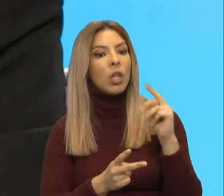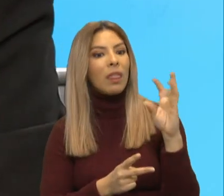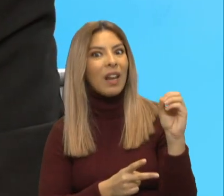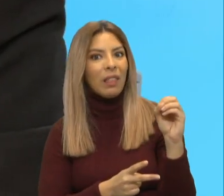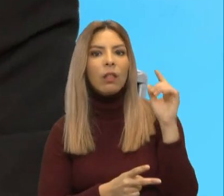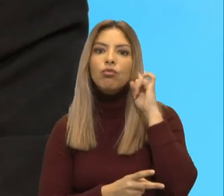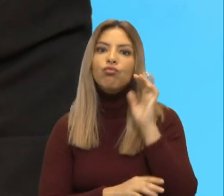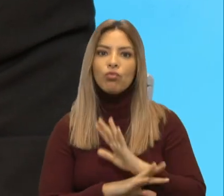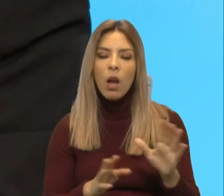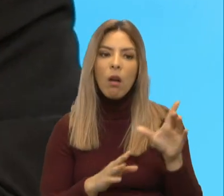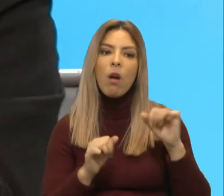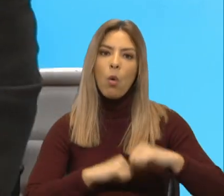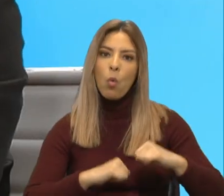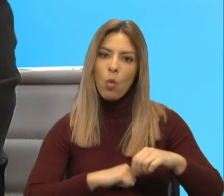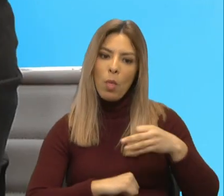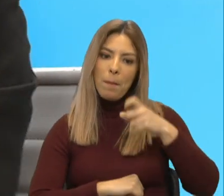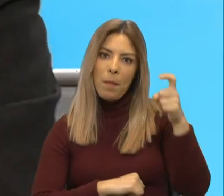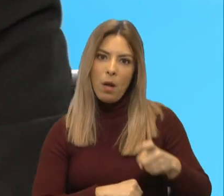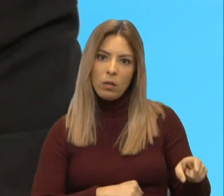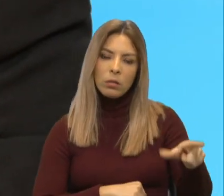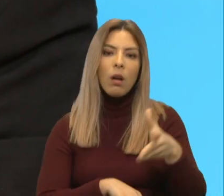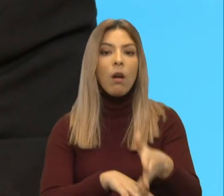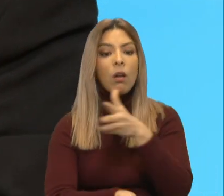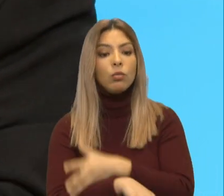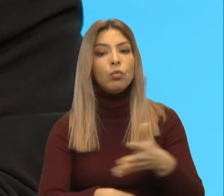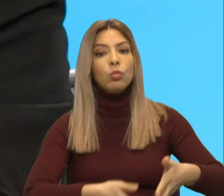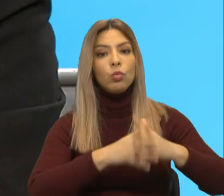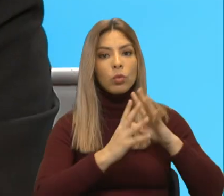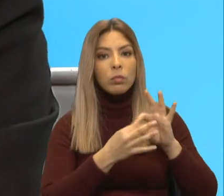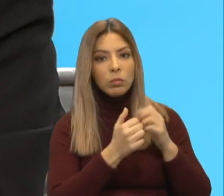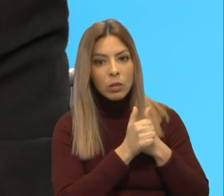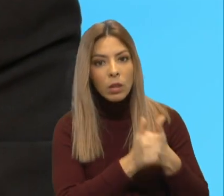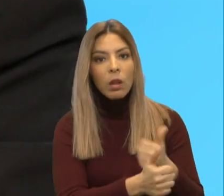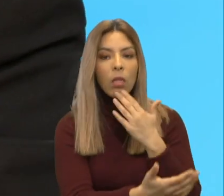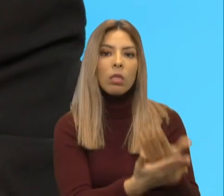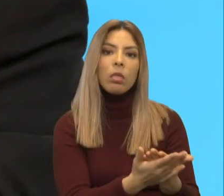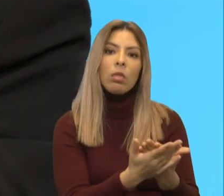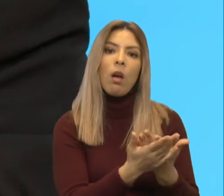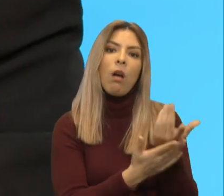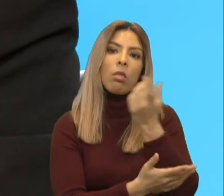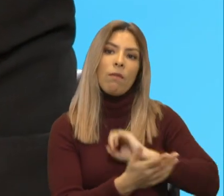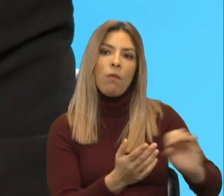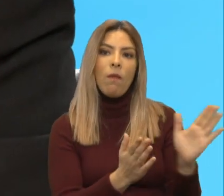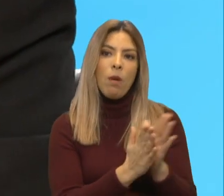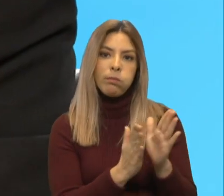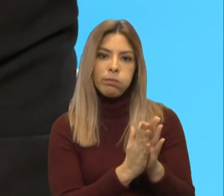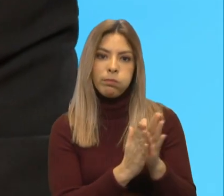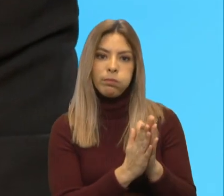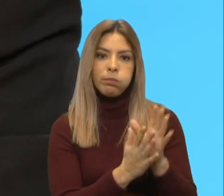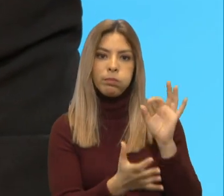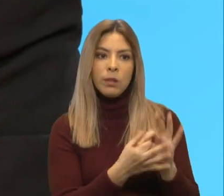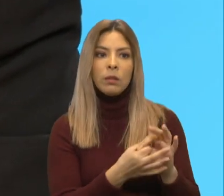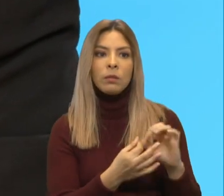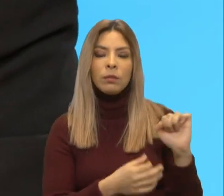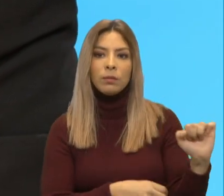acordos de paz, muitas destas estruturas que foram devolvidas à Igreja e continuam ao serviço da população. Estamos a falar de instituições